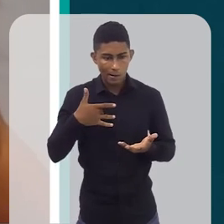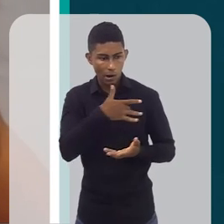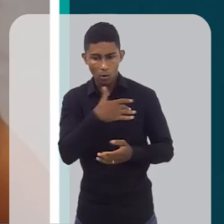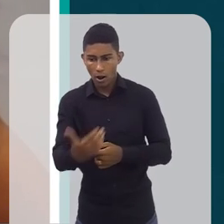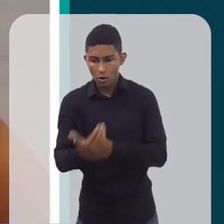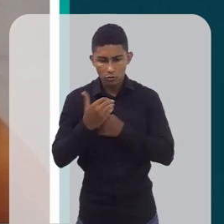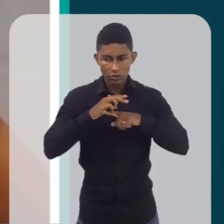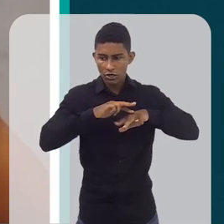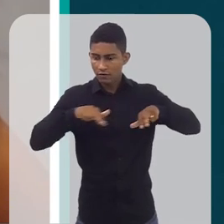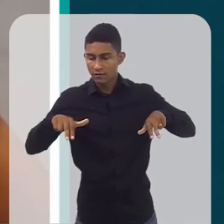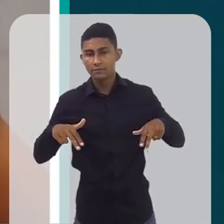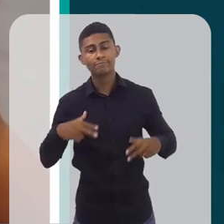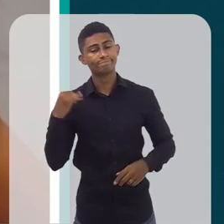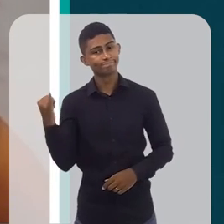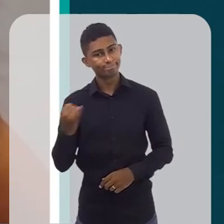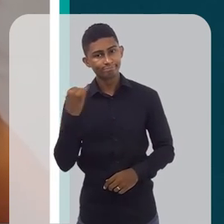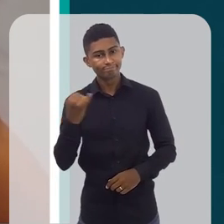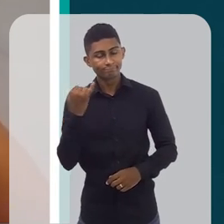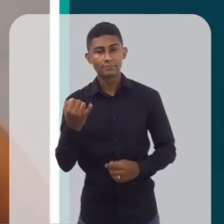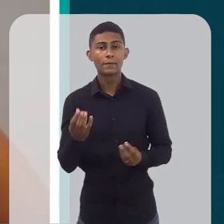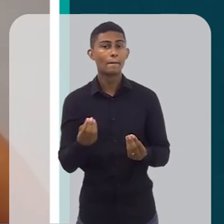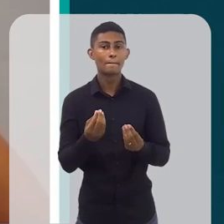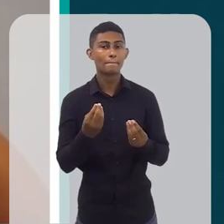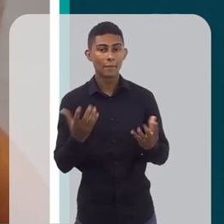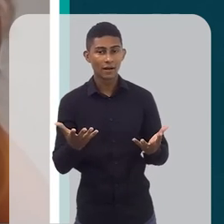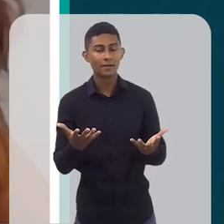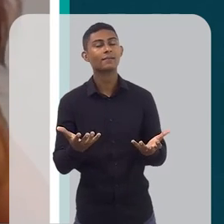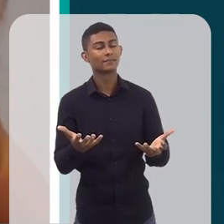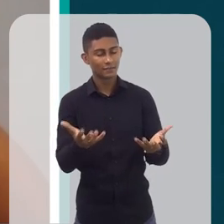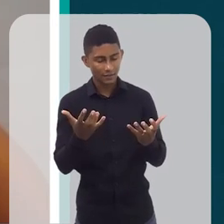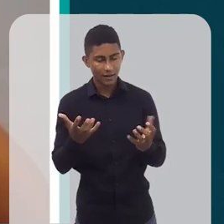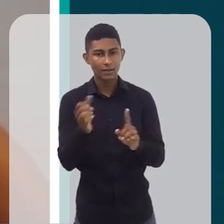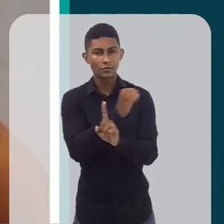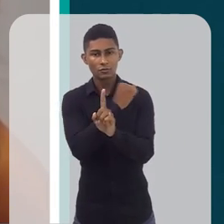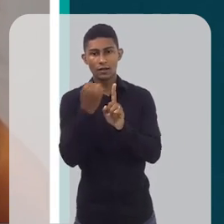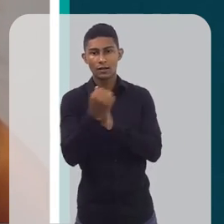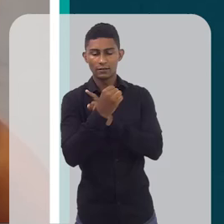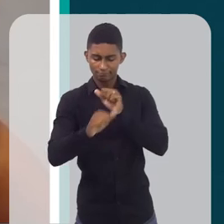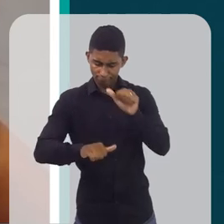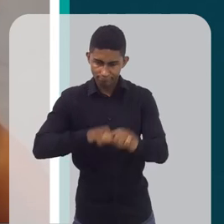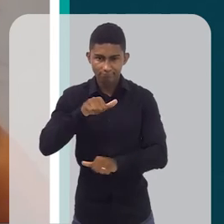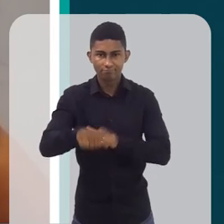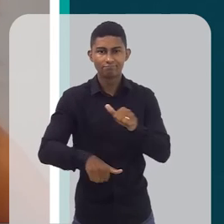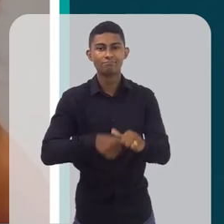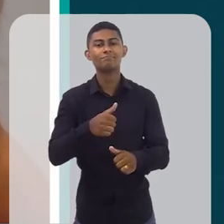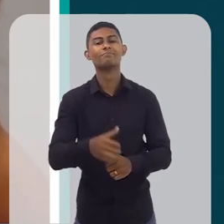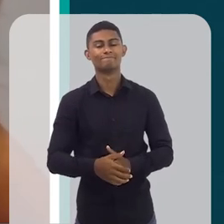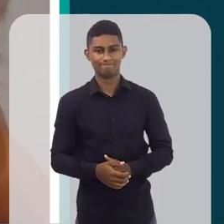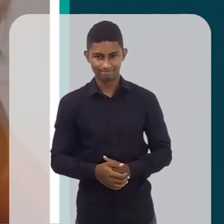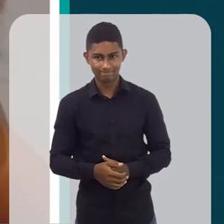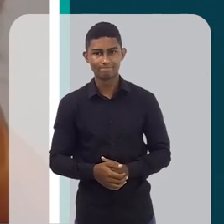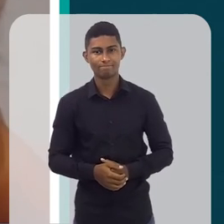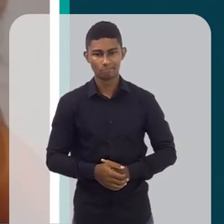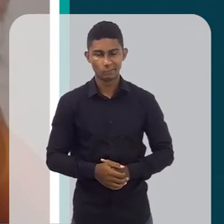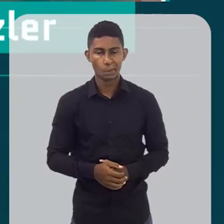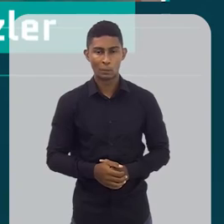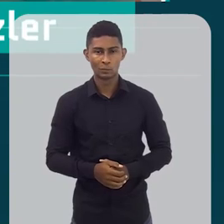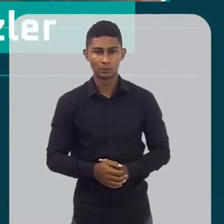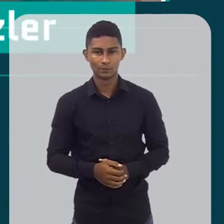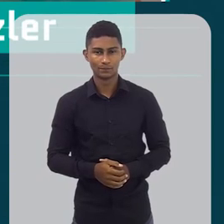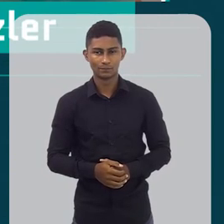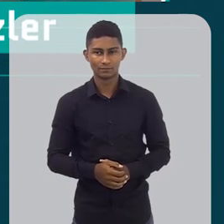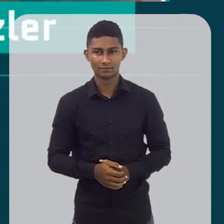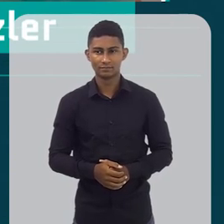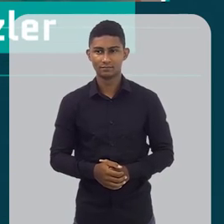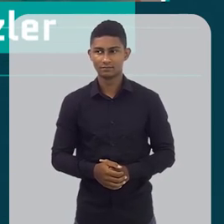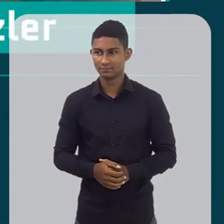que a gente pode oferecer de melhor para a gente mudar, inverter esse ciclo que está muito progressivo e